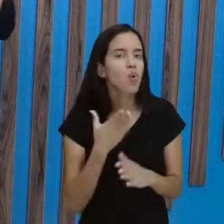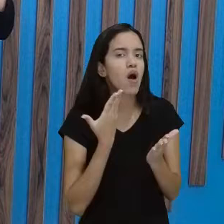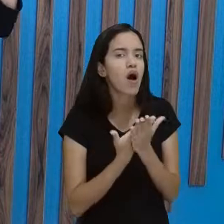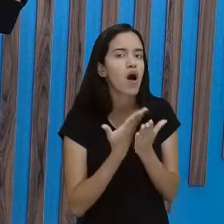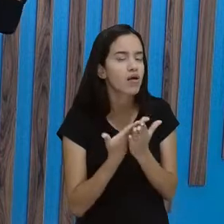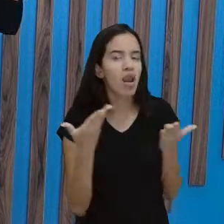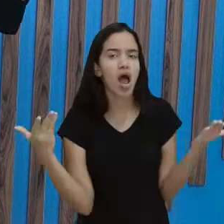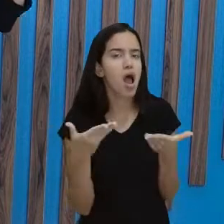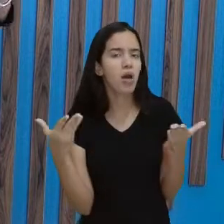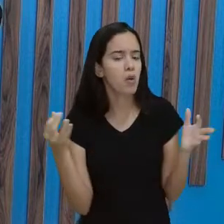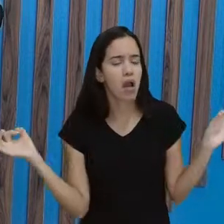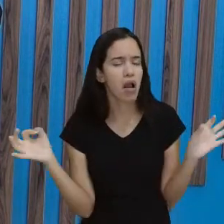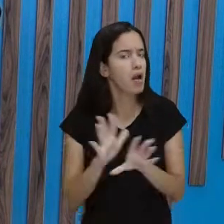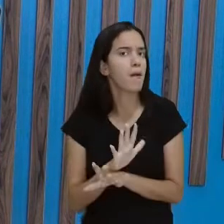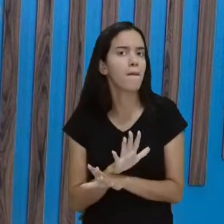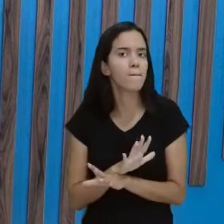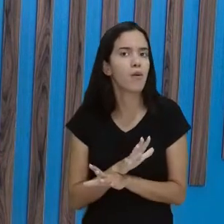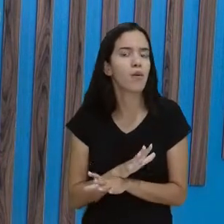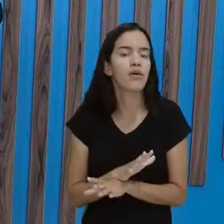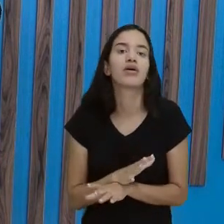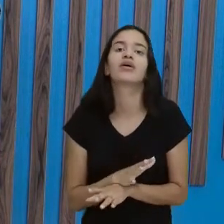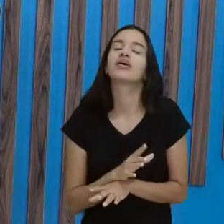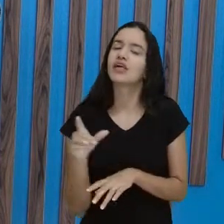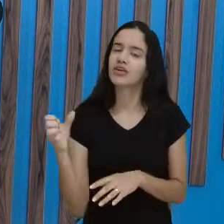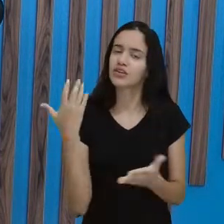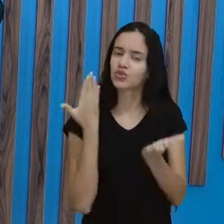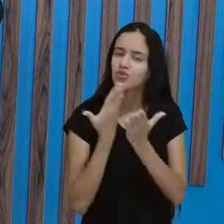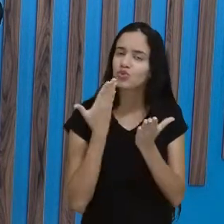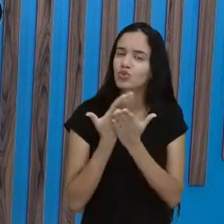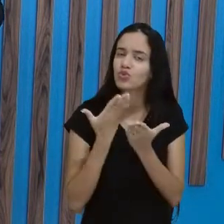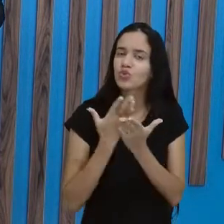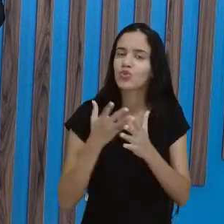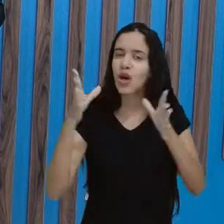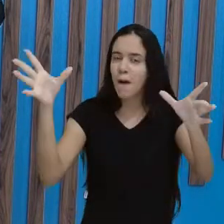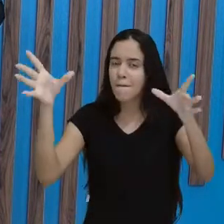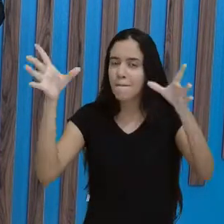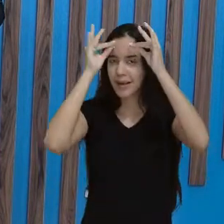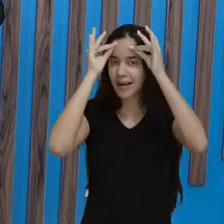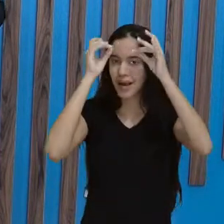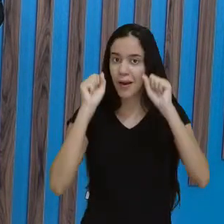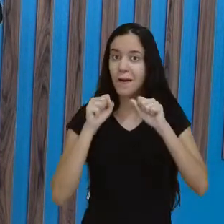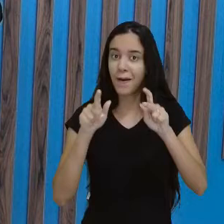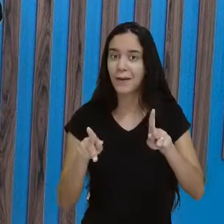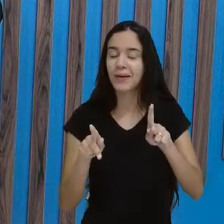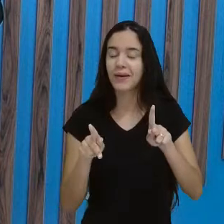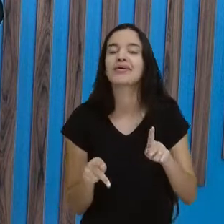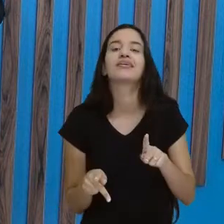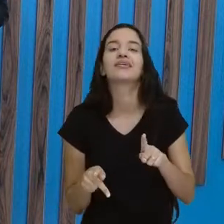aqui agora e pronto, acabou, não estuda mais. Estuda que é para fixar bem, tá?